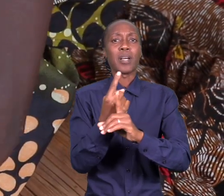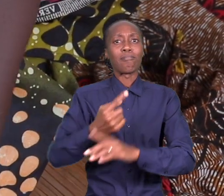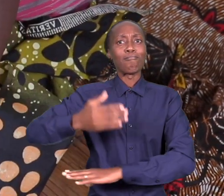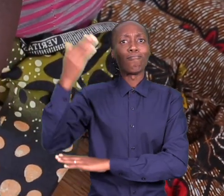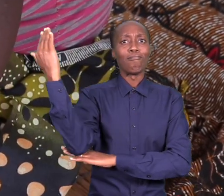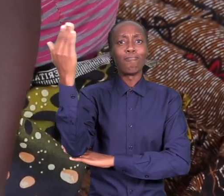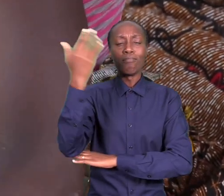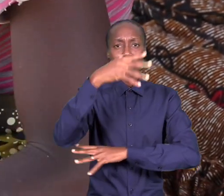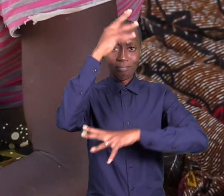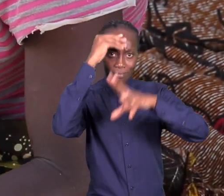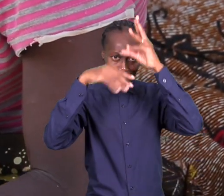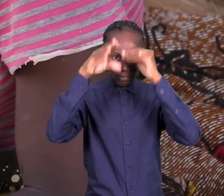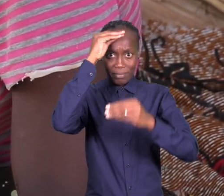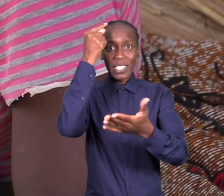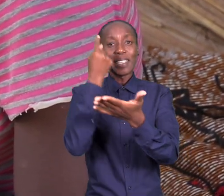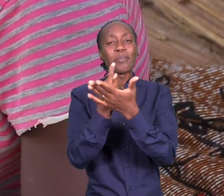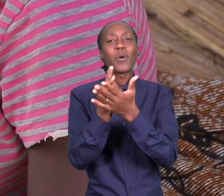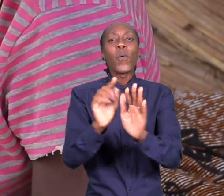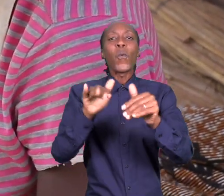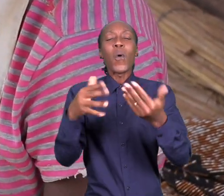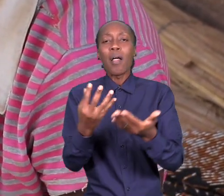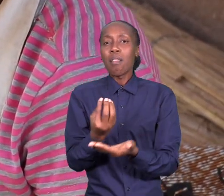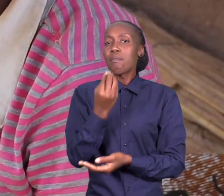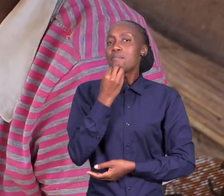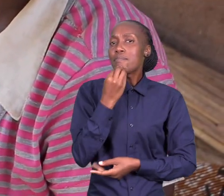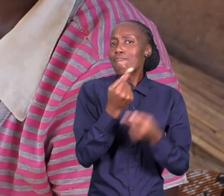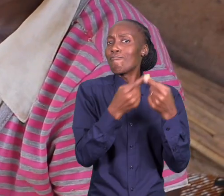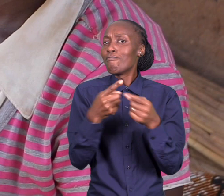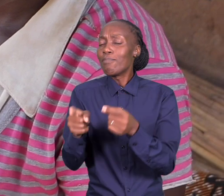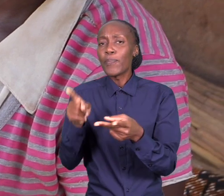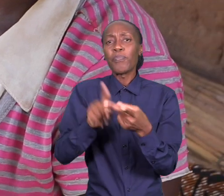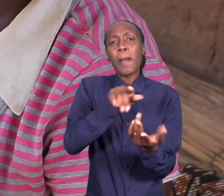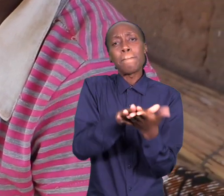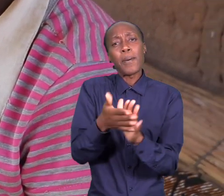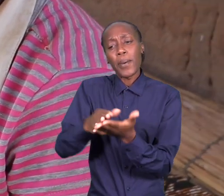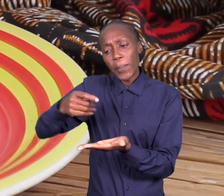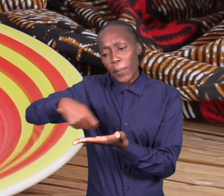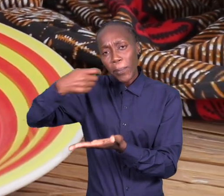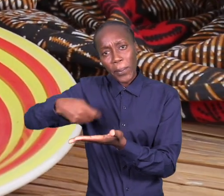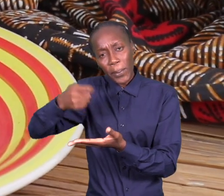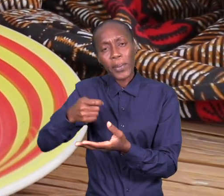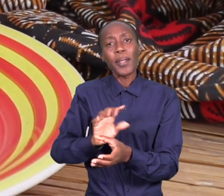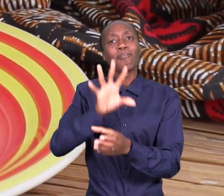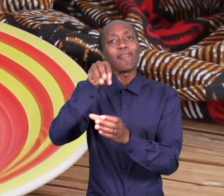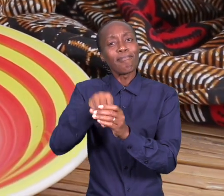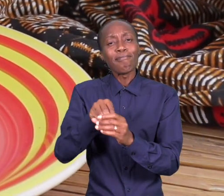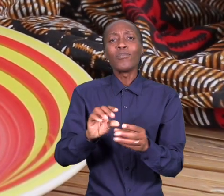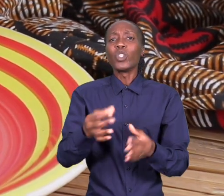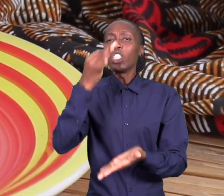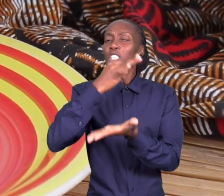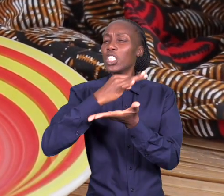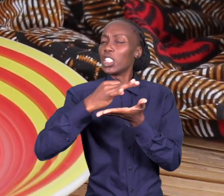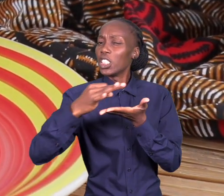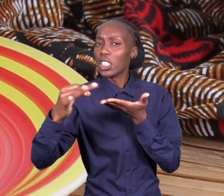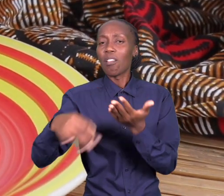mães participam de palestras onde adquirem conhecimento sobre o valor nutricional dos alimentos, preparação de papas